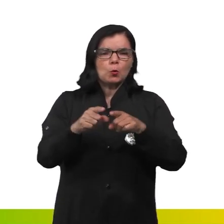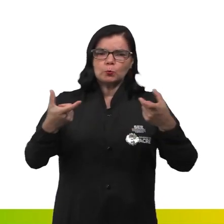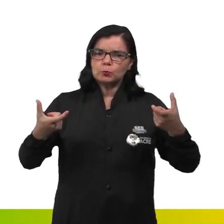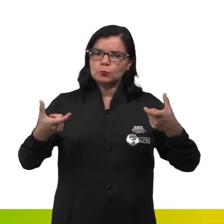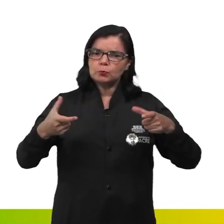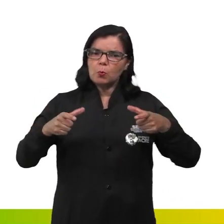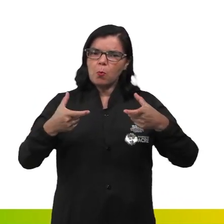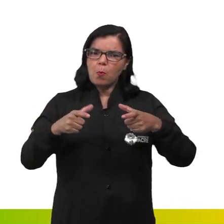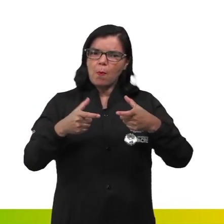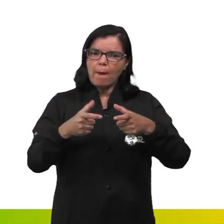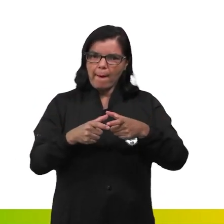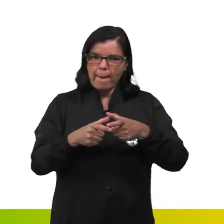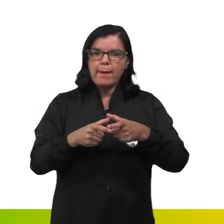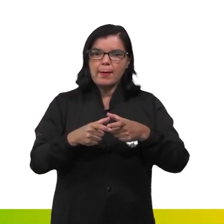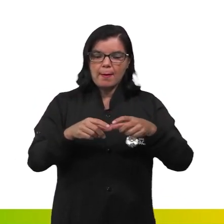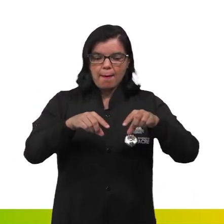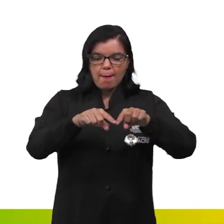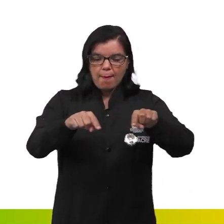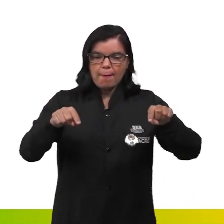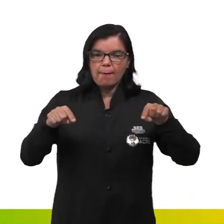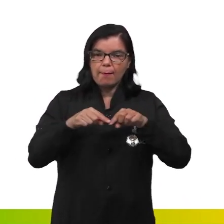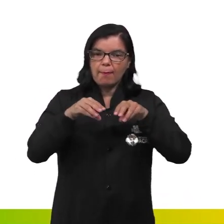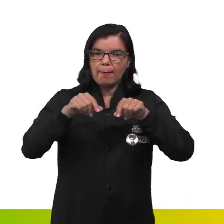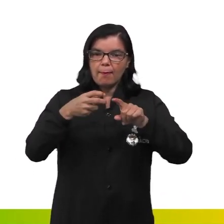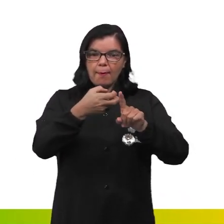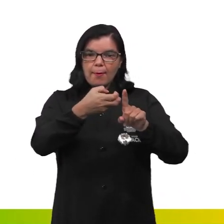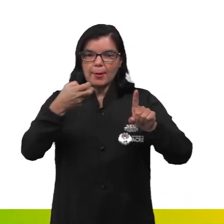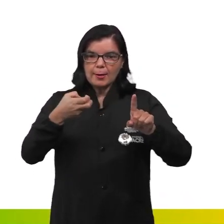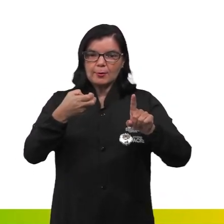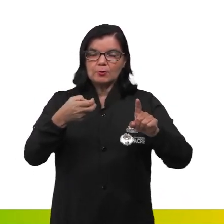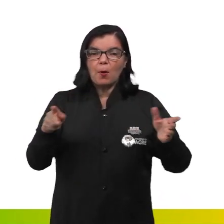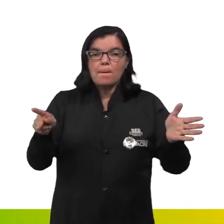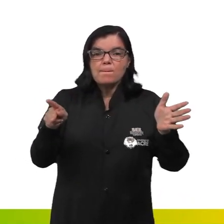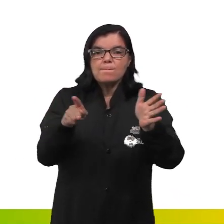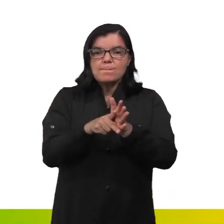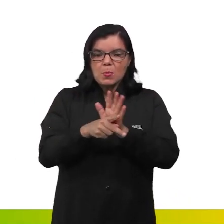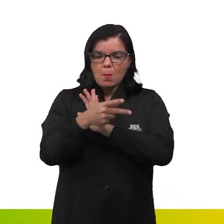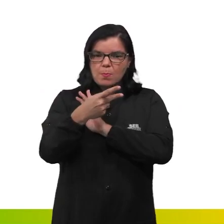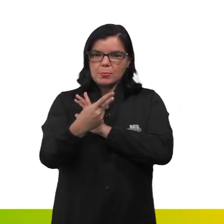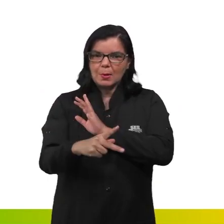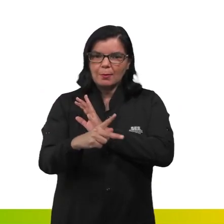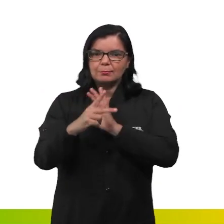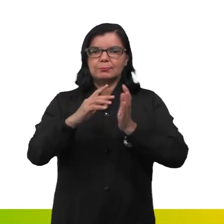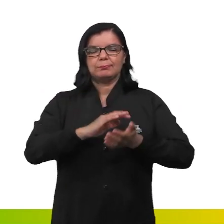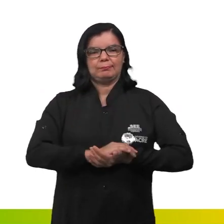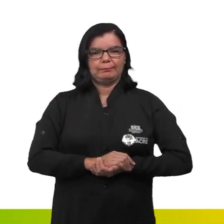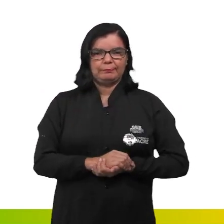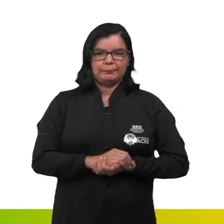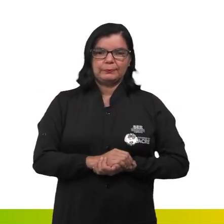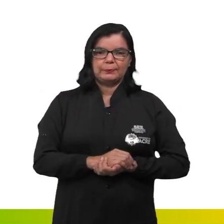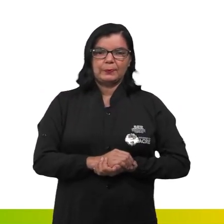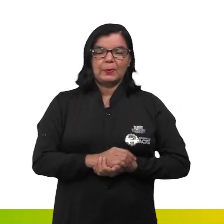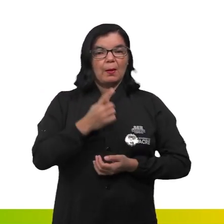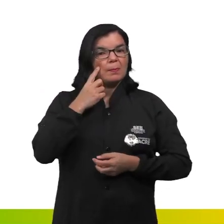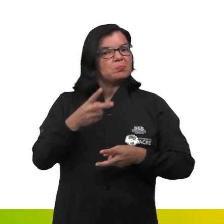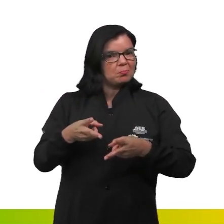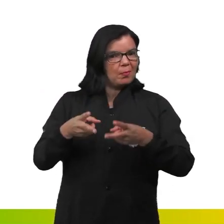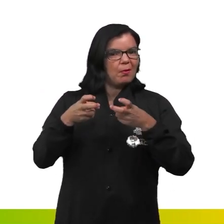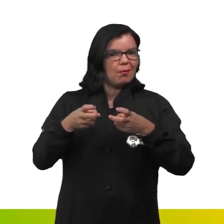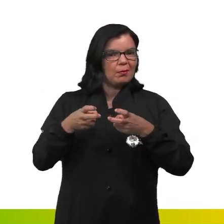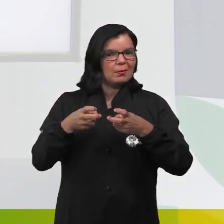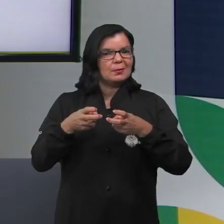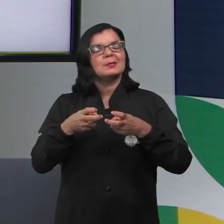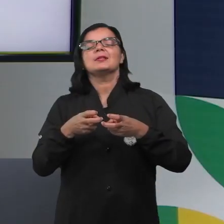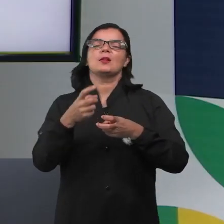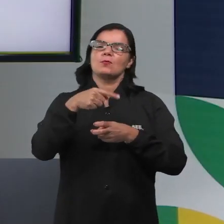menor desmatamento em terras indígenas que são demarcadas, são terras oficiais. Percebem? É aquilo que eu falava